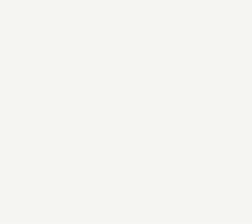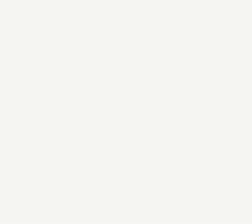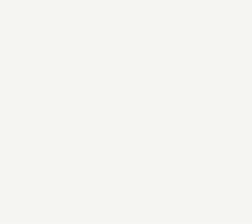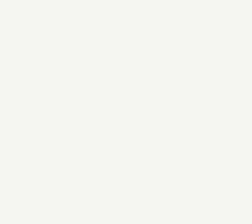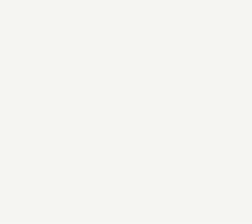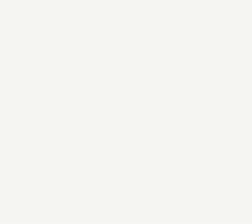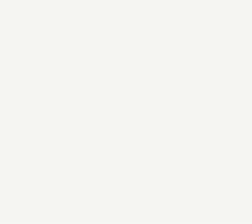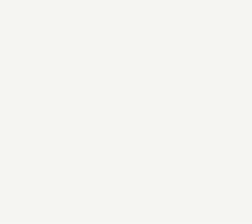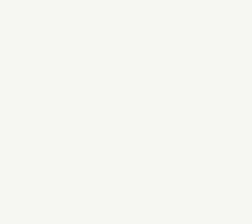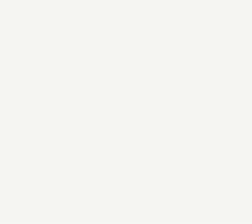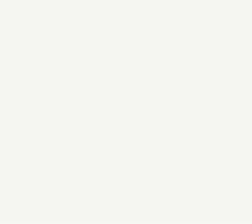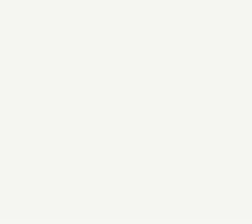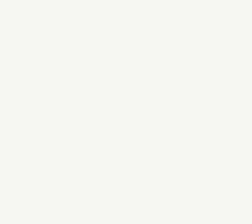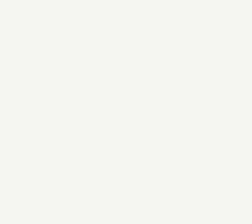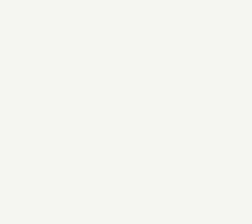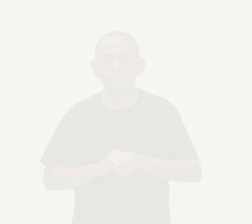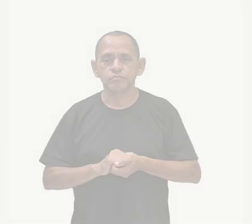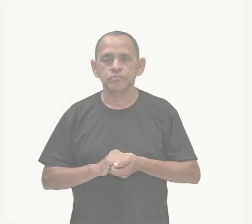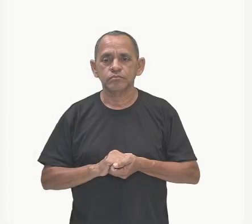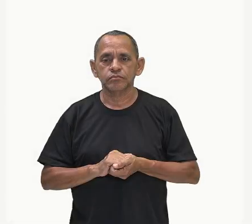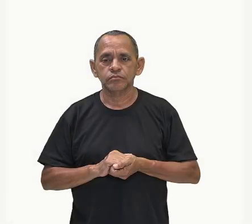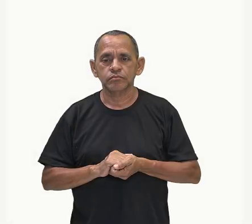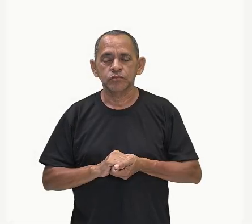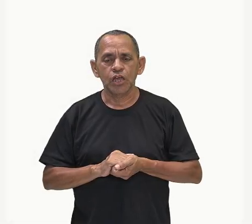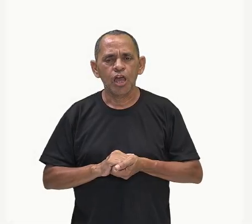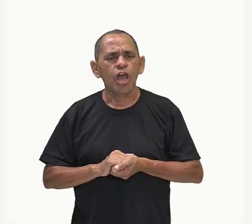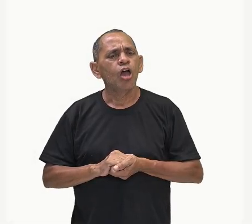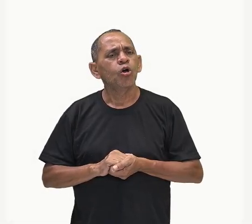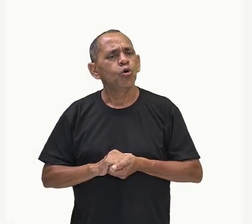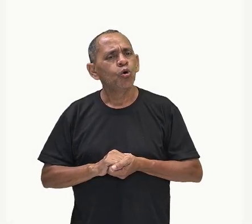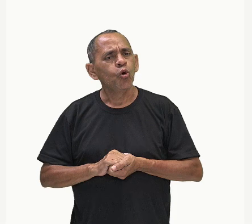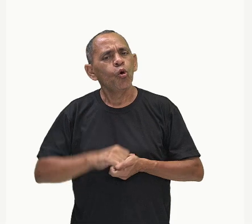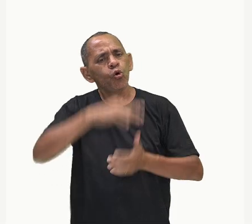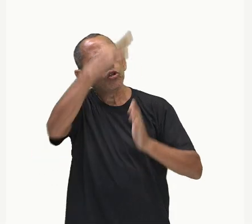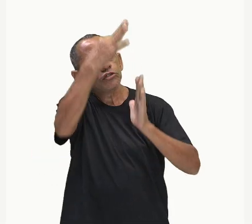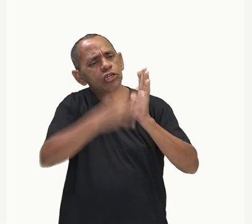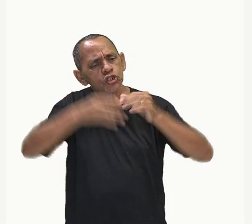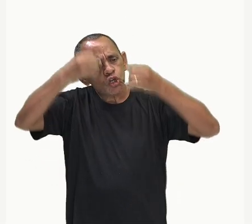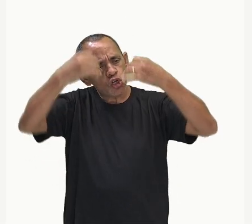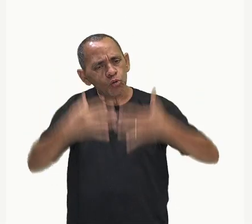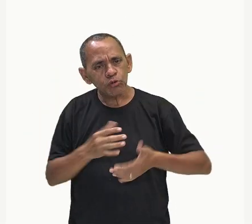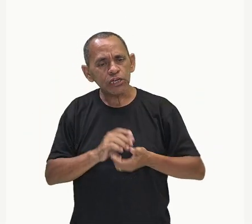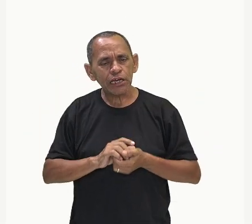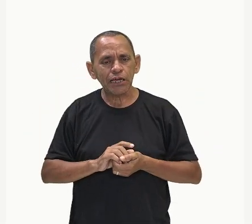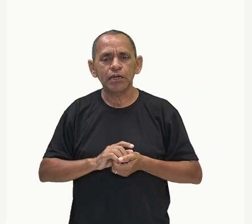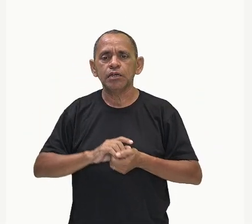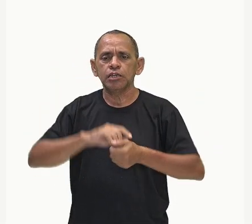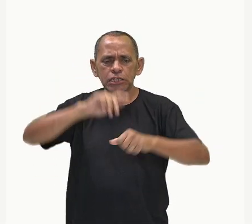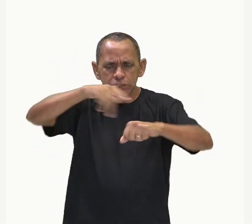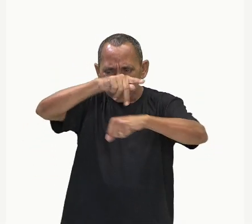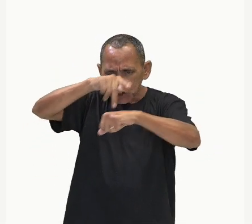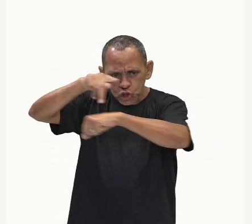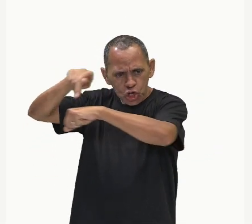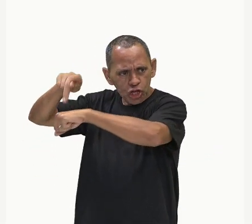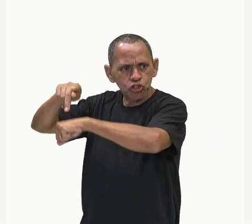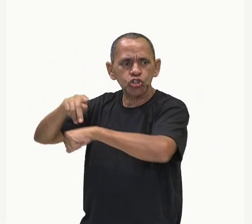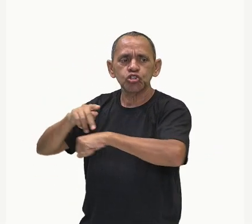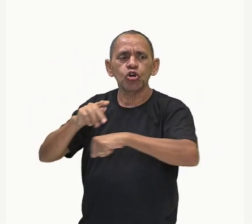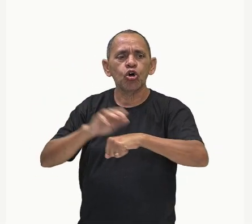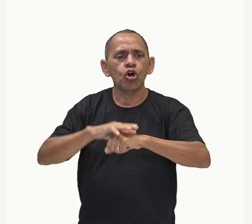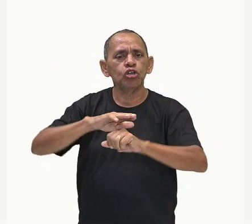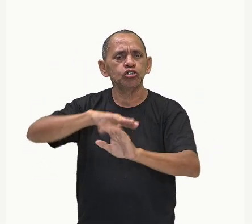as nações, vamos interpretar a Inglaterra, tá, gente? Como eu falei para vocês,